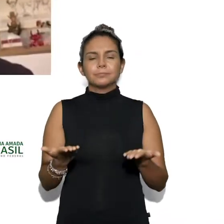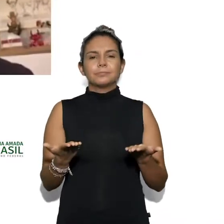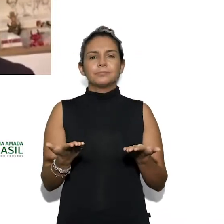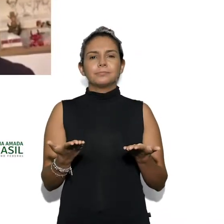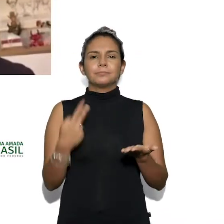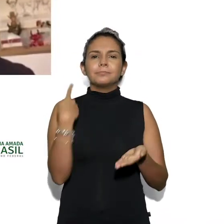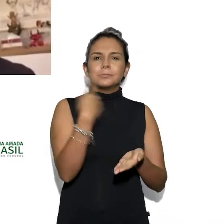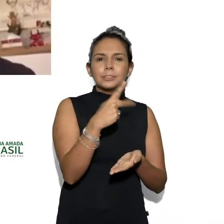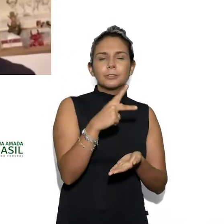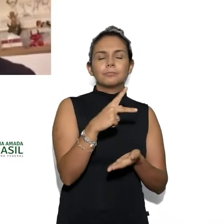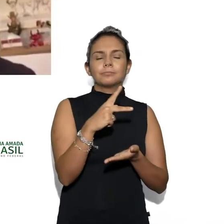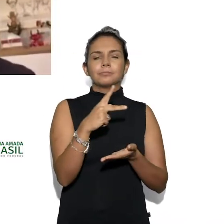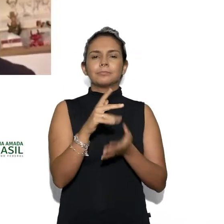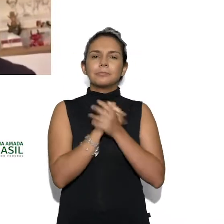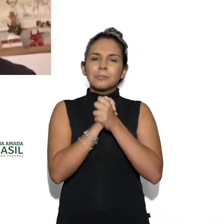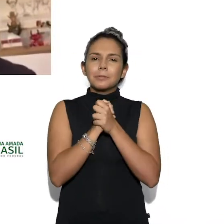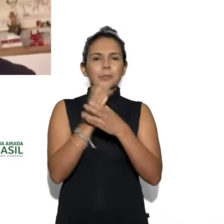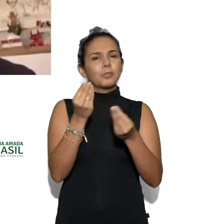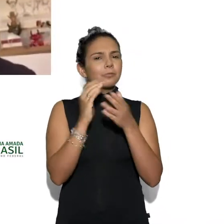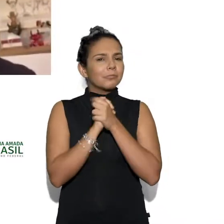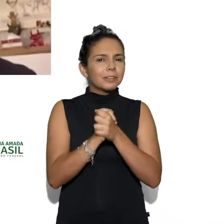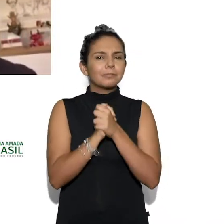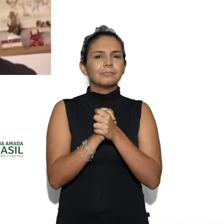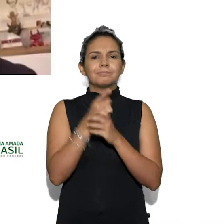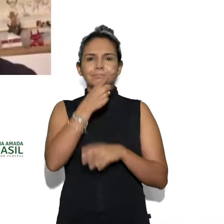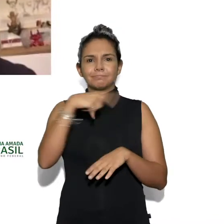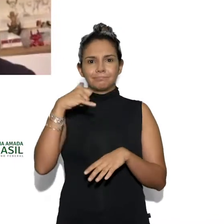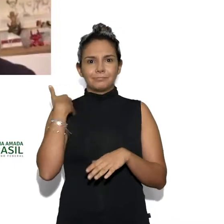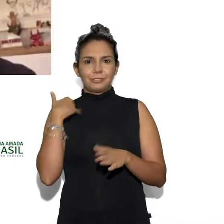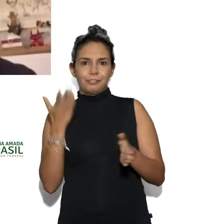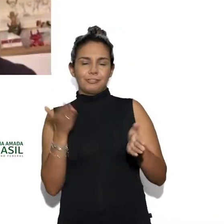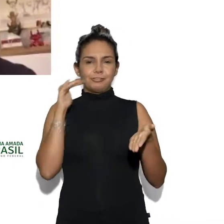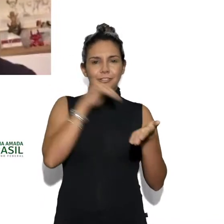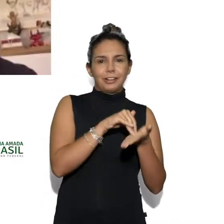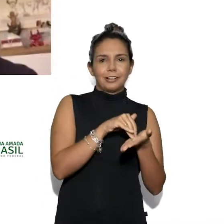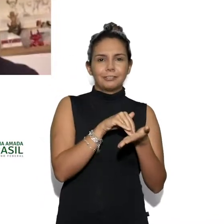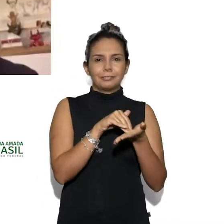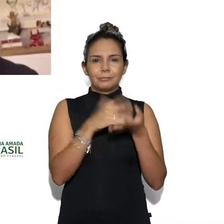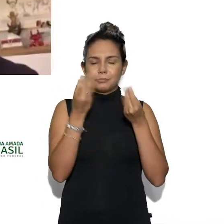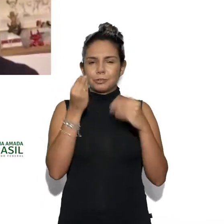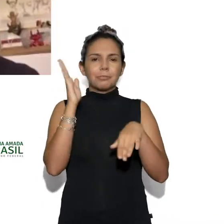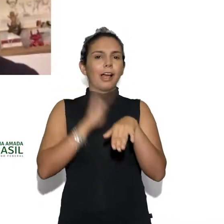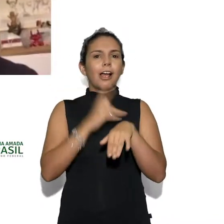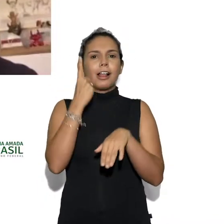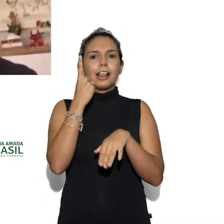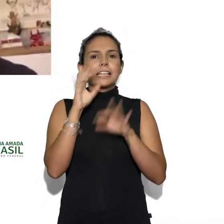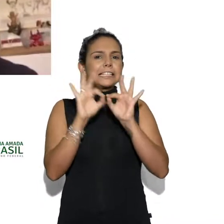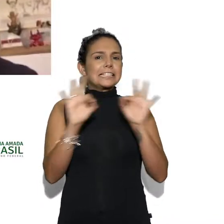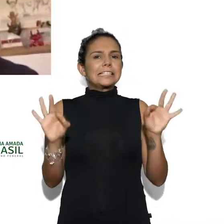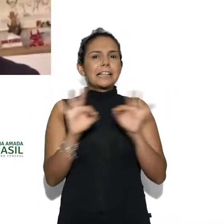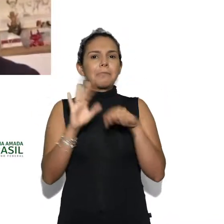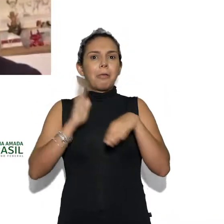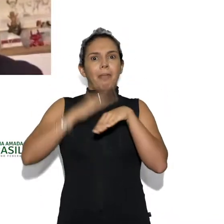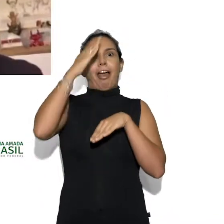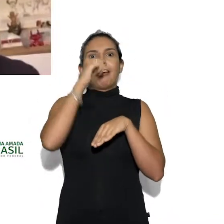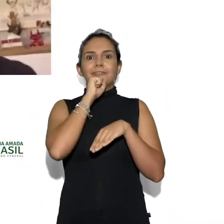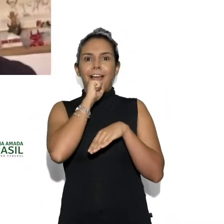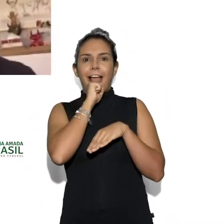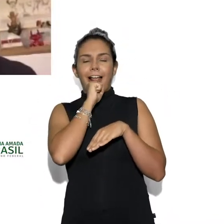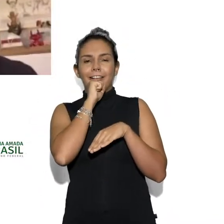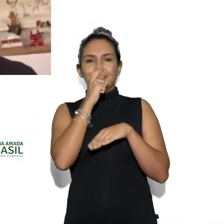sobretudo o seu. Então, parabéns, muitos parabéns. O escritor Walter Ugumãe está sentado em uma sala de paredes